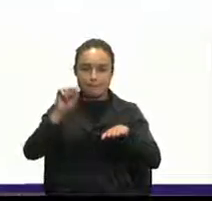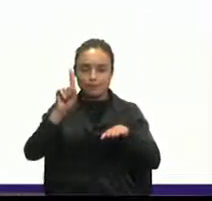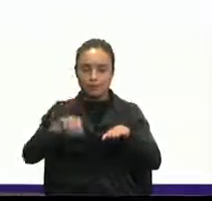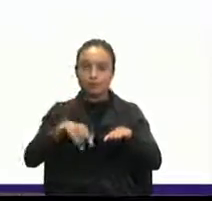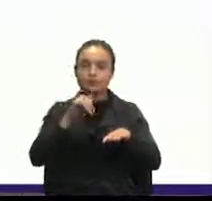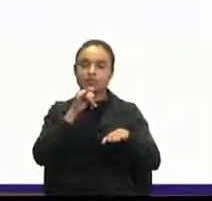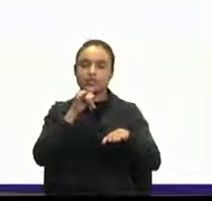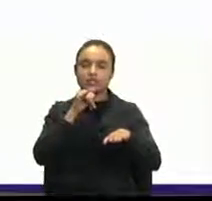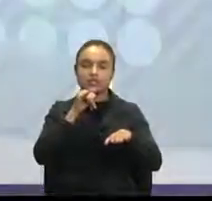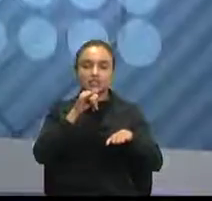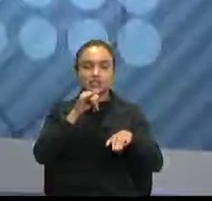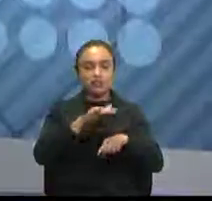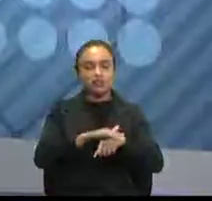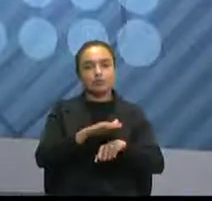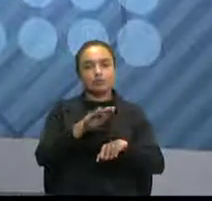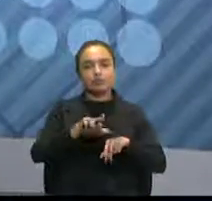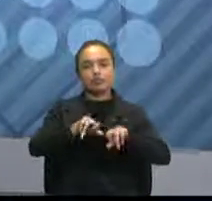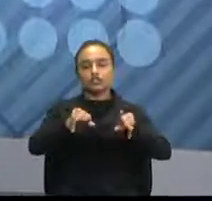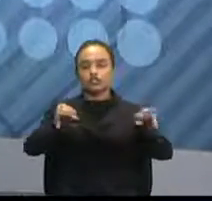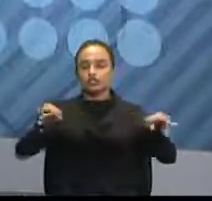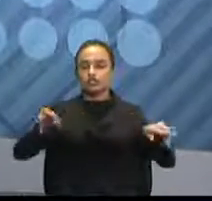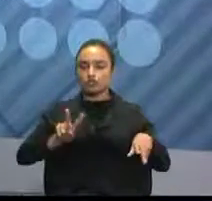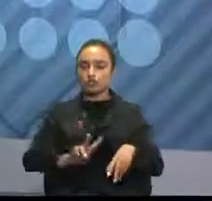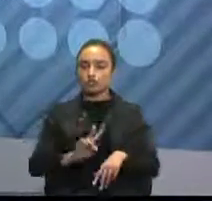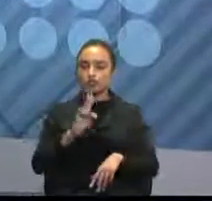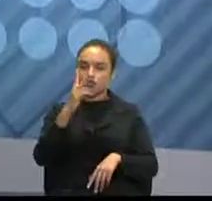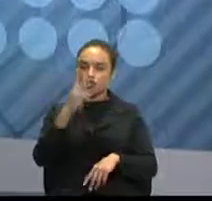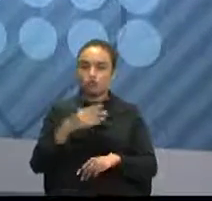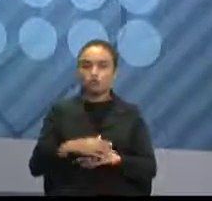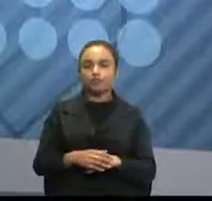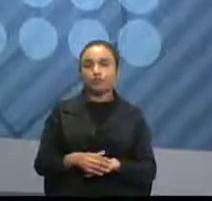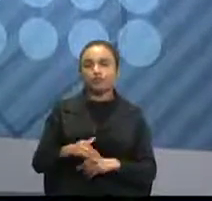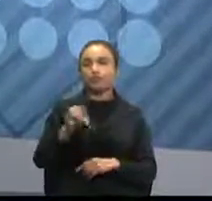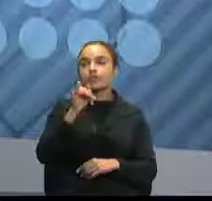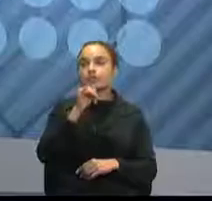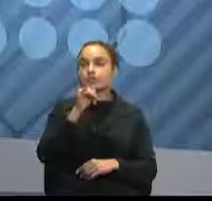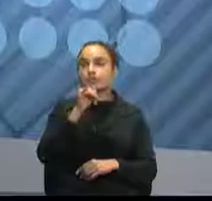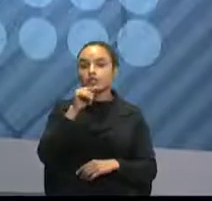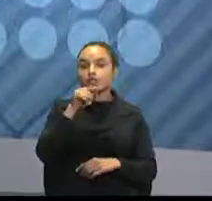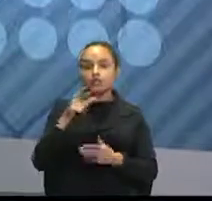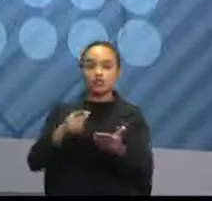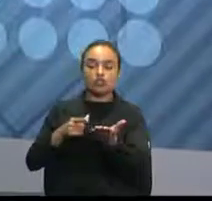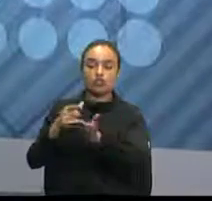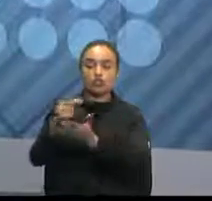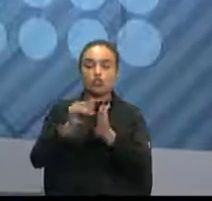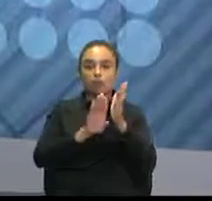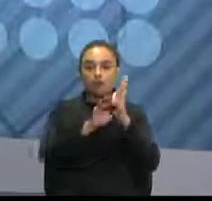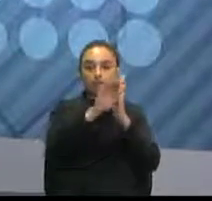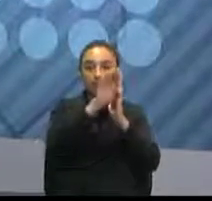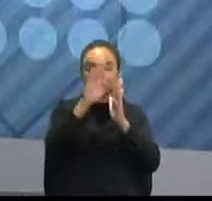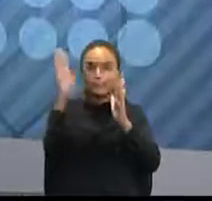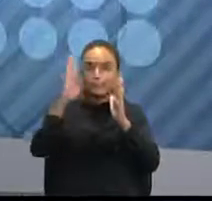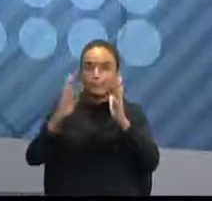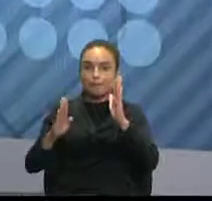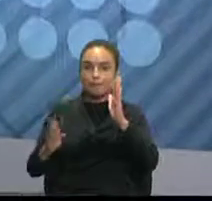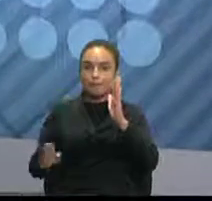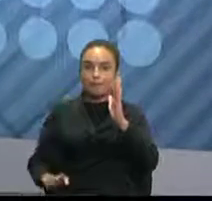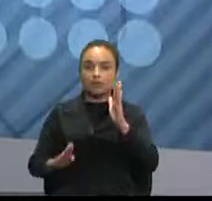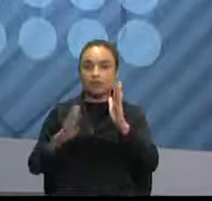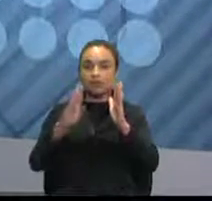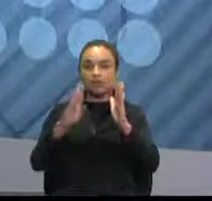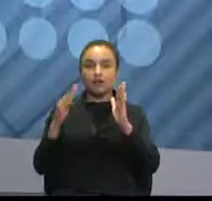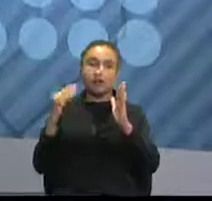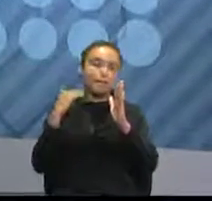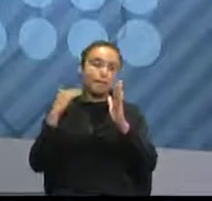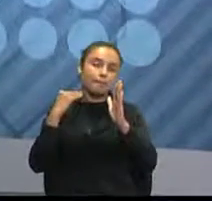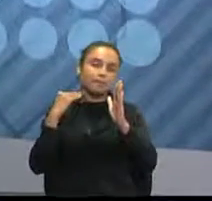média maior risco por exemplo a página que você pegações lado do banco do brasil e você analisa que as ações do banco do brasil nas últimas